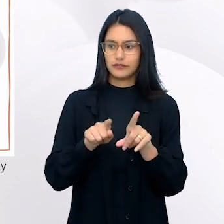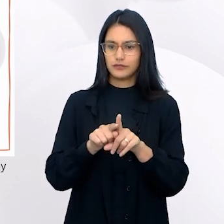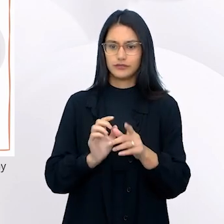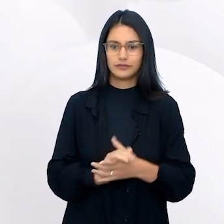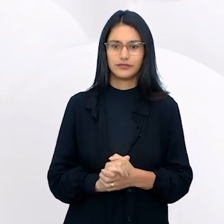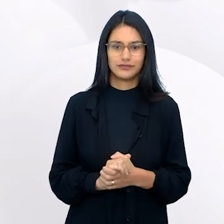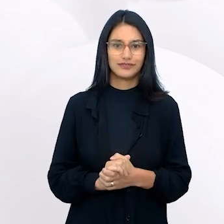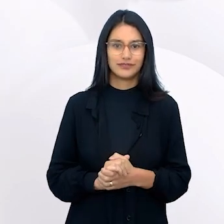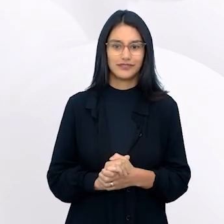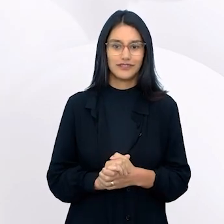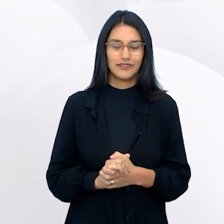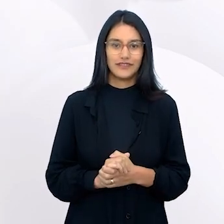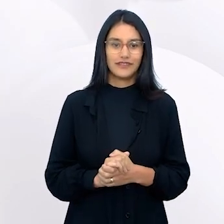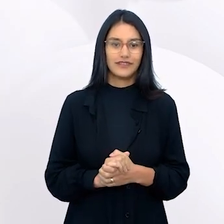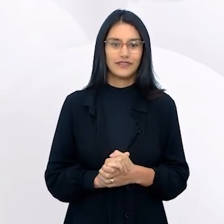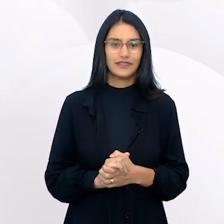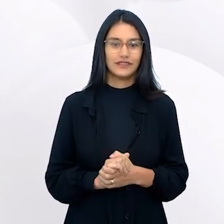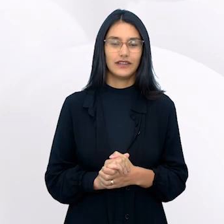o intuito.